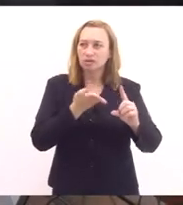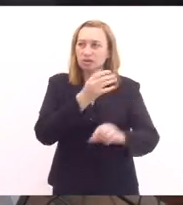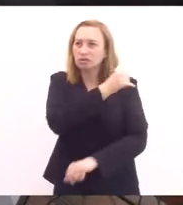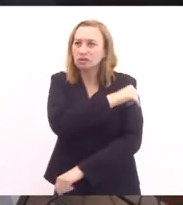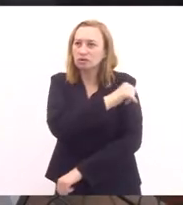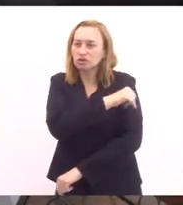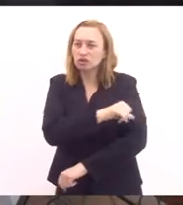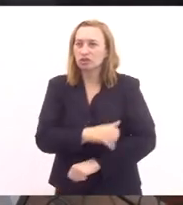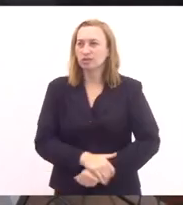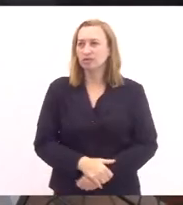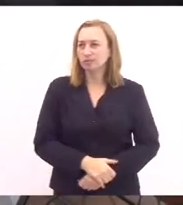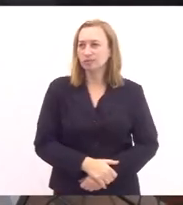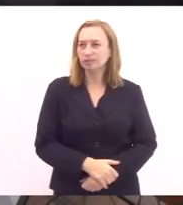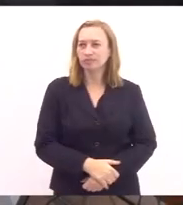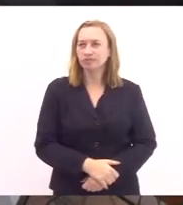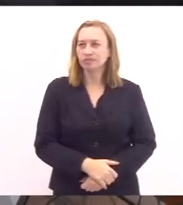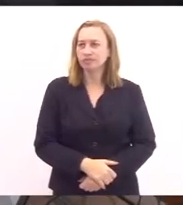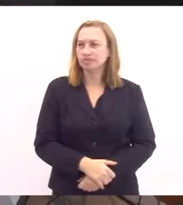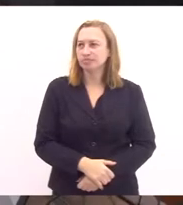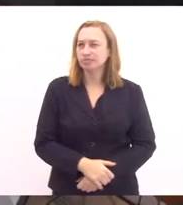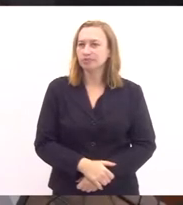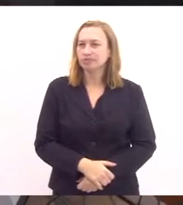E aí